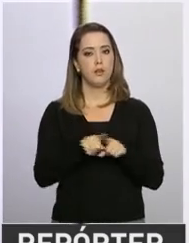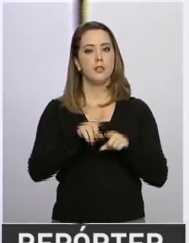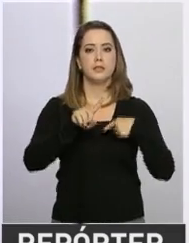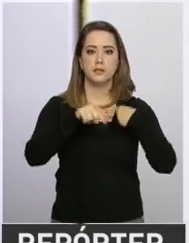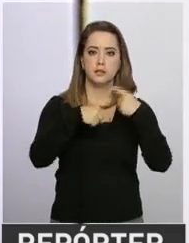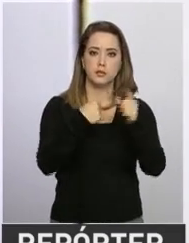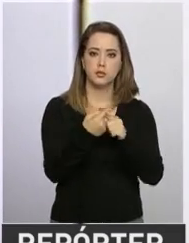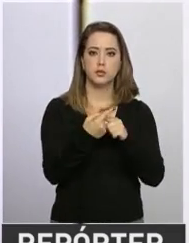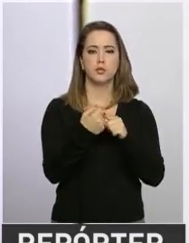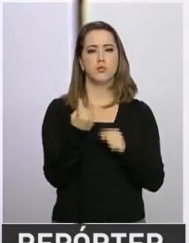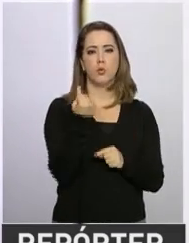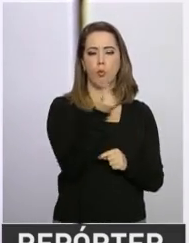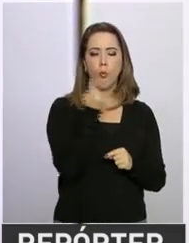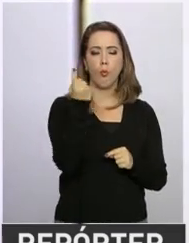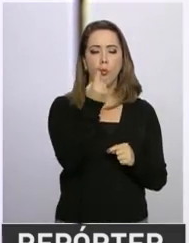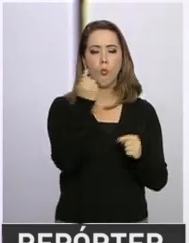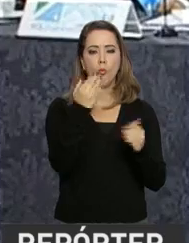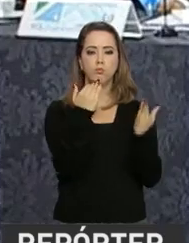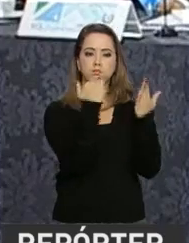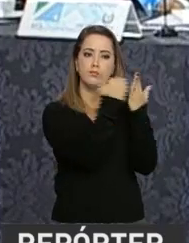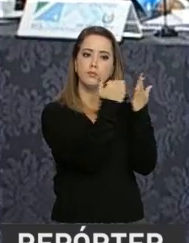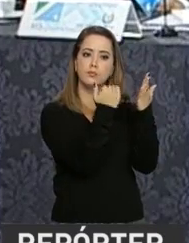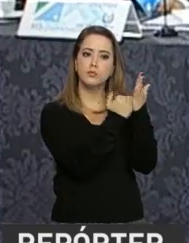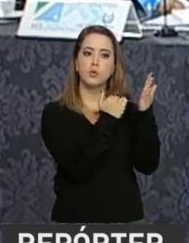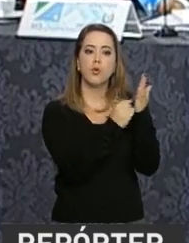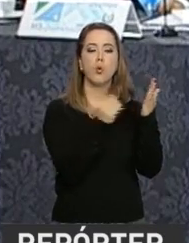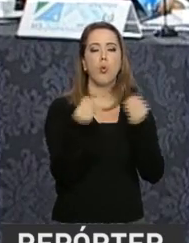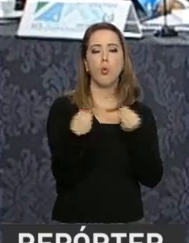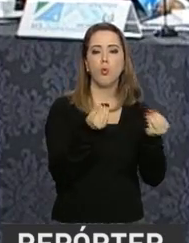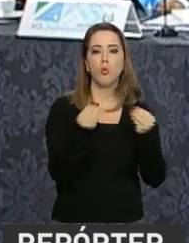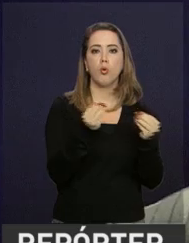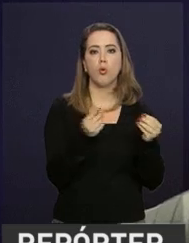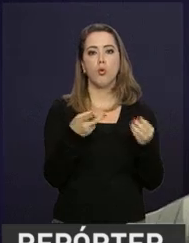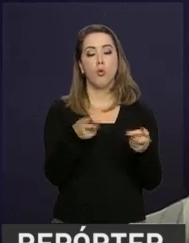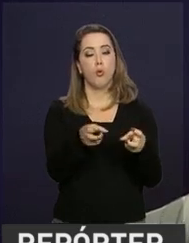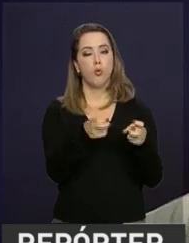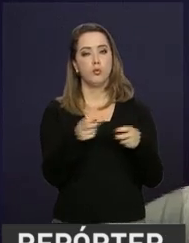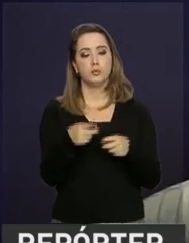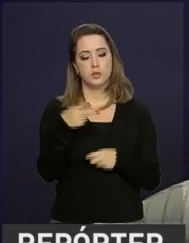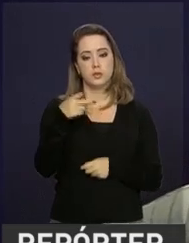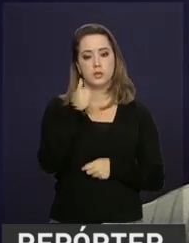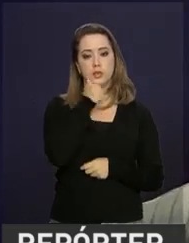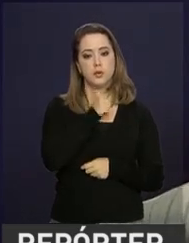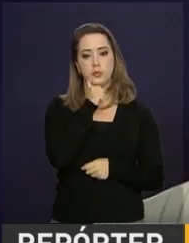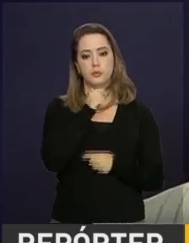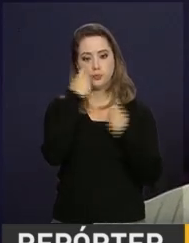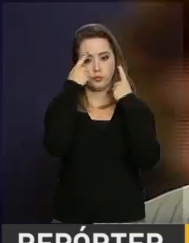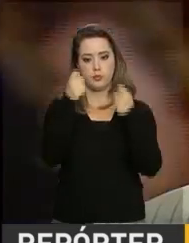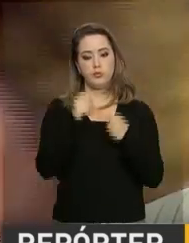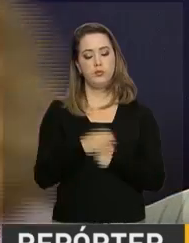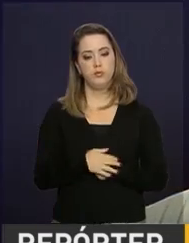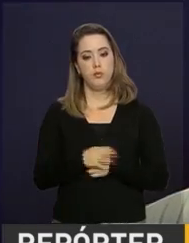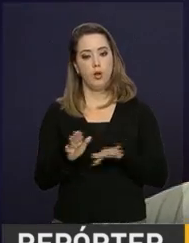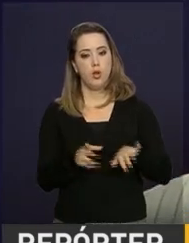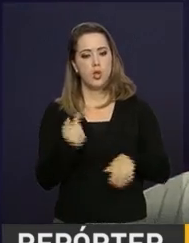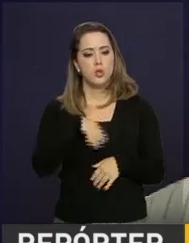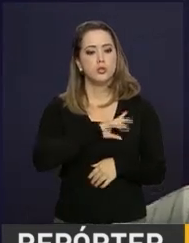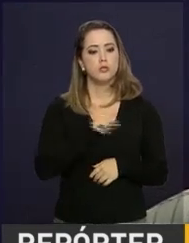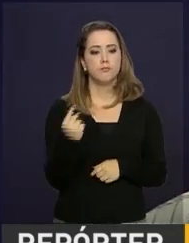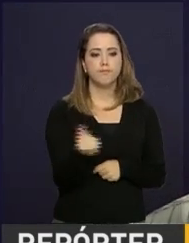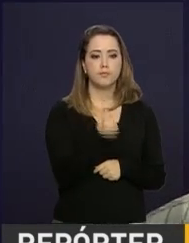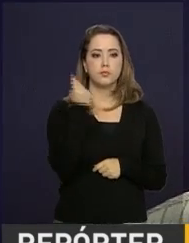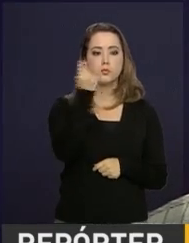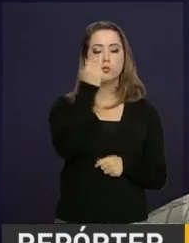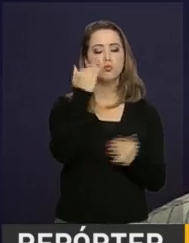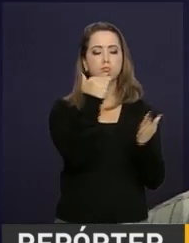protocolo único para atender as Mulheres vítimas de violência nós vamos fazer uma metodologia única e